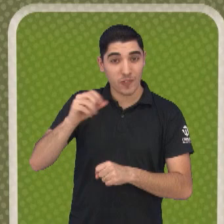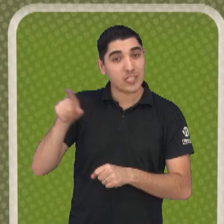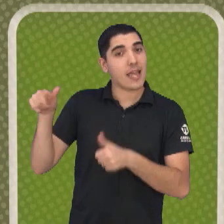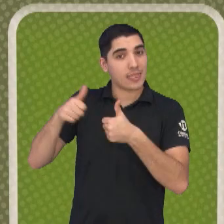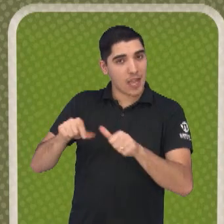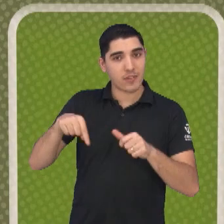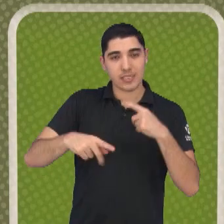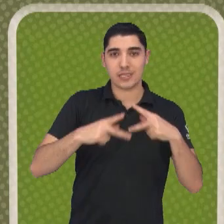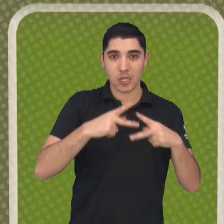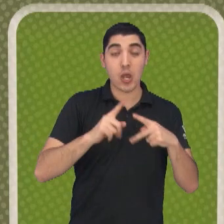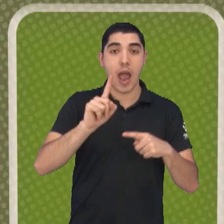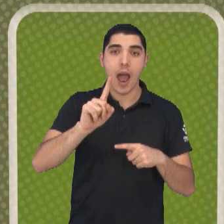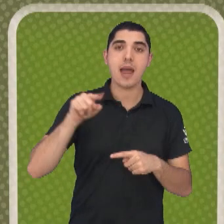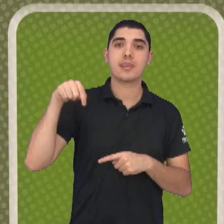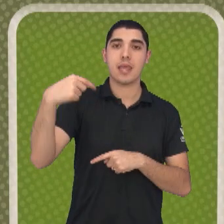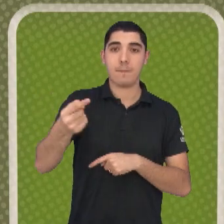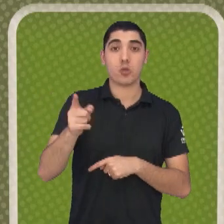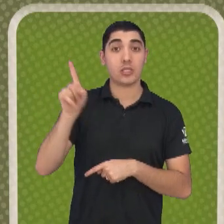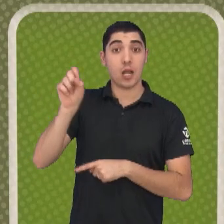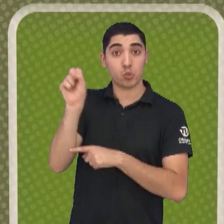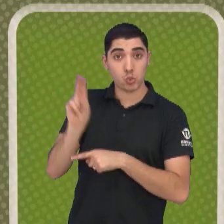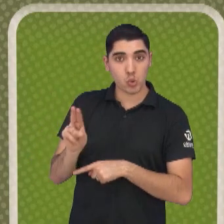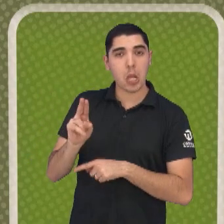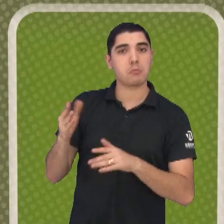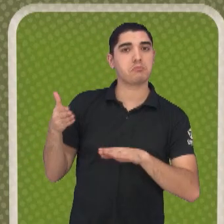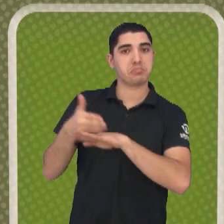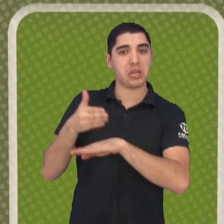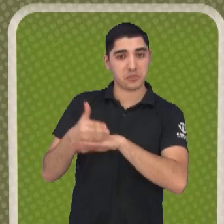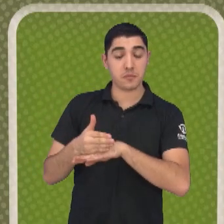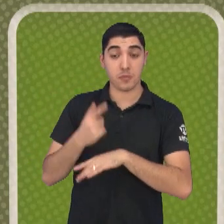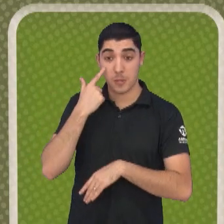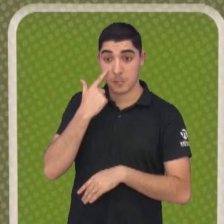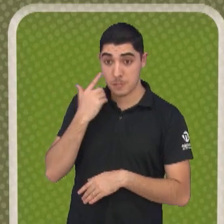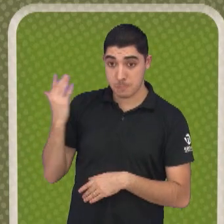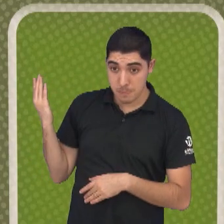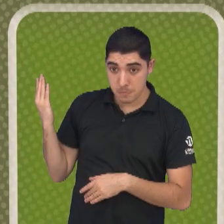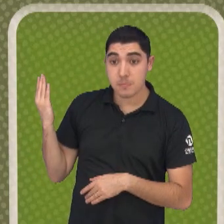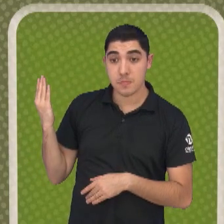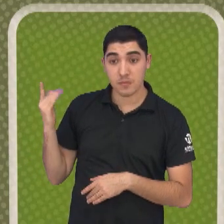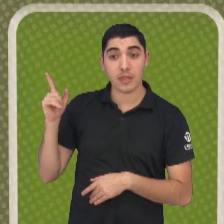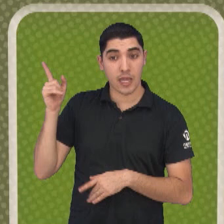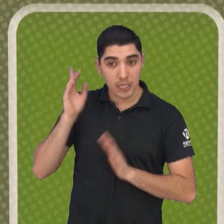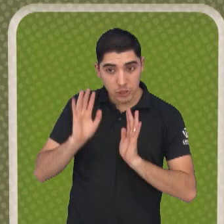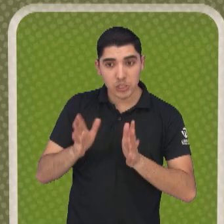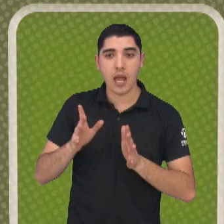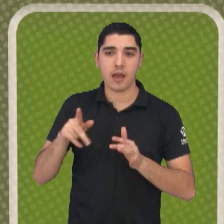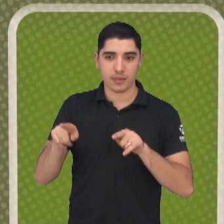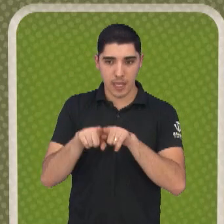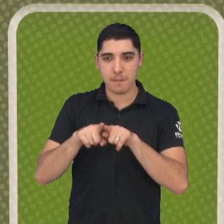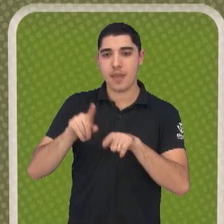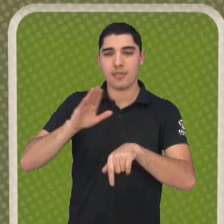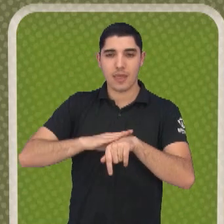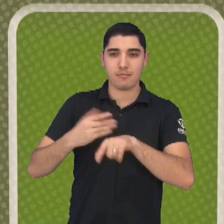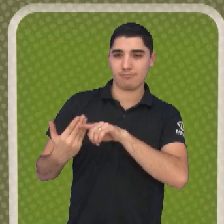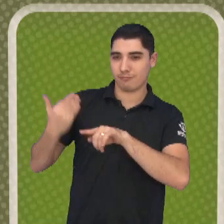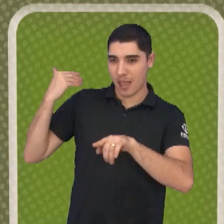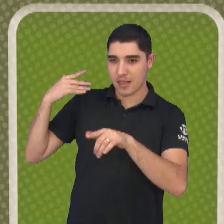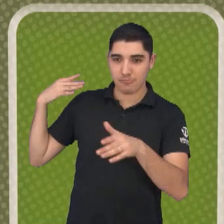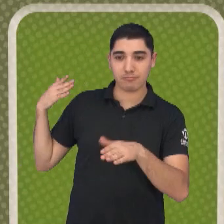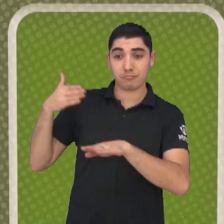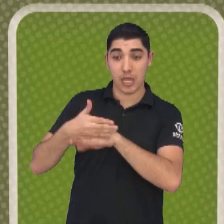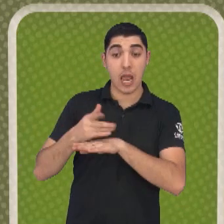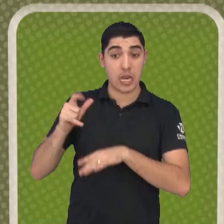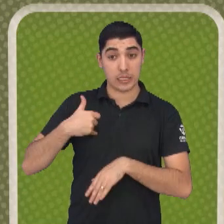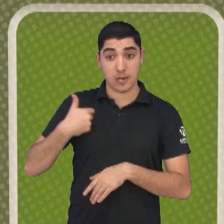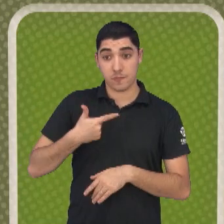subiu novamente com união Suzano o volante Pedrinho Demarchi remanescente da temporada passada no São José tem